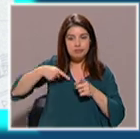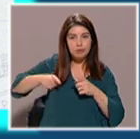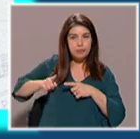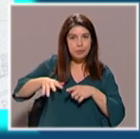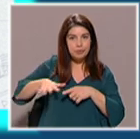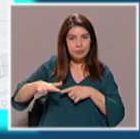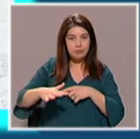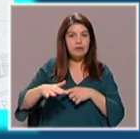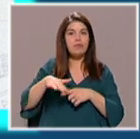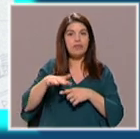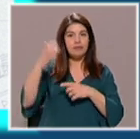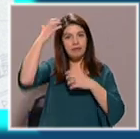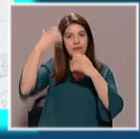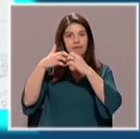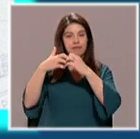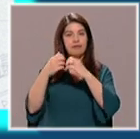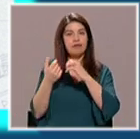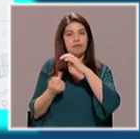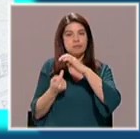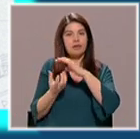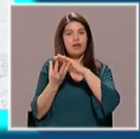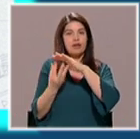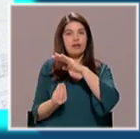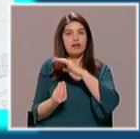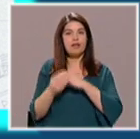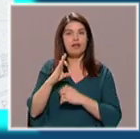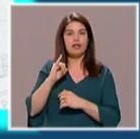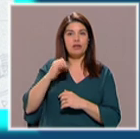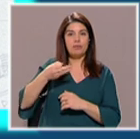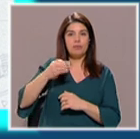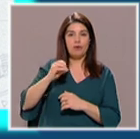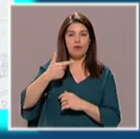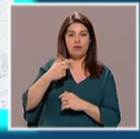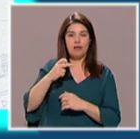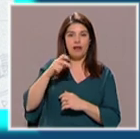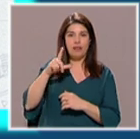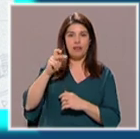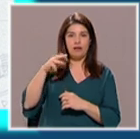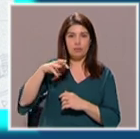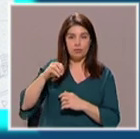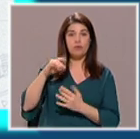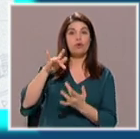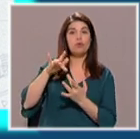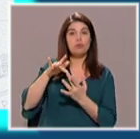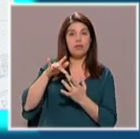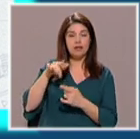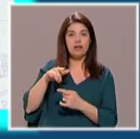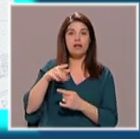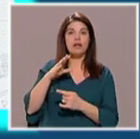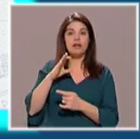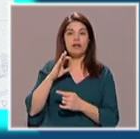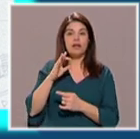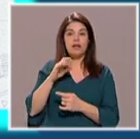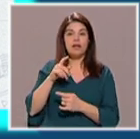para o hipotálamo. O hipotálamo, por sua vez, comunica com a hipófise, estimulando-a a